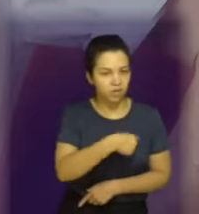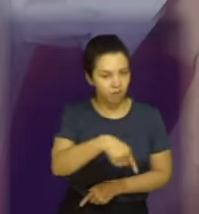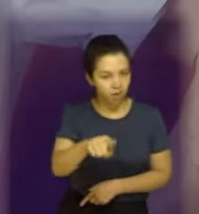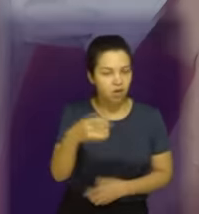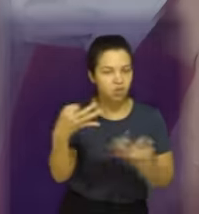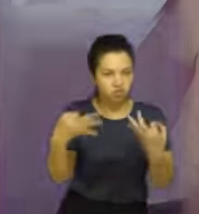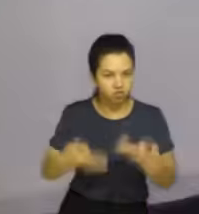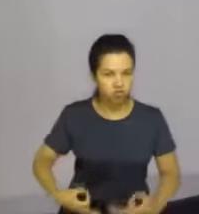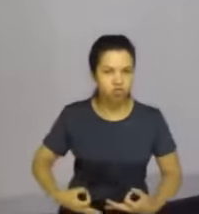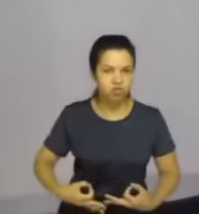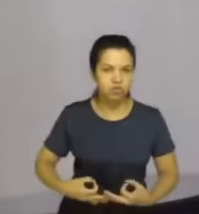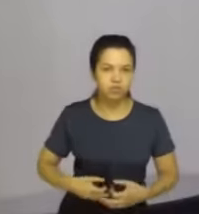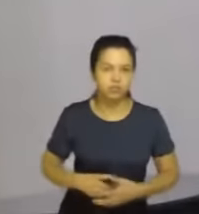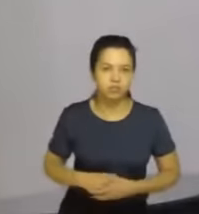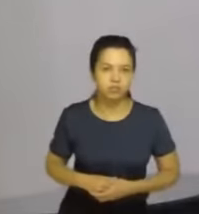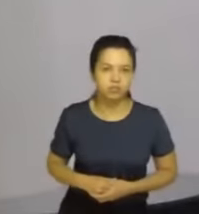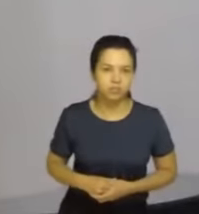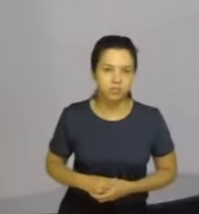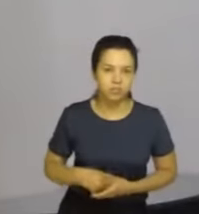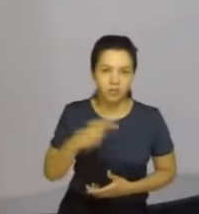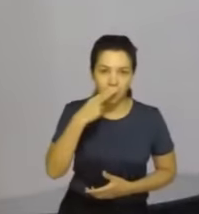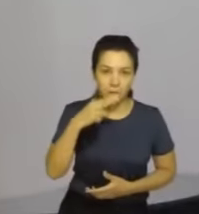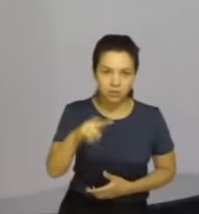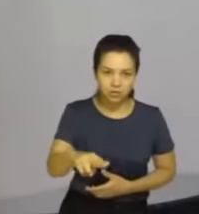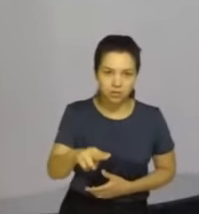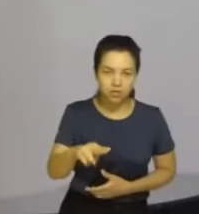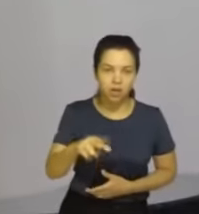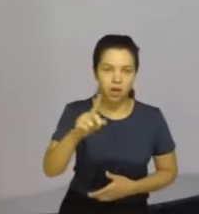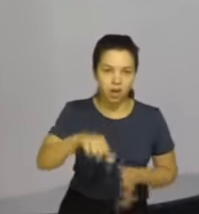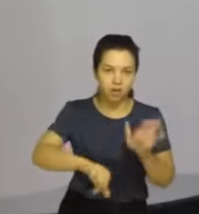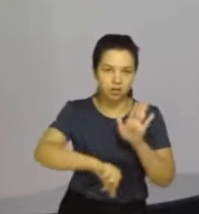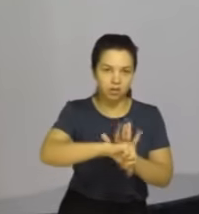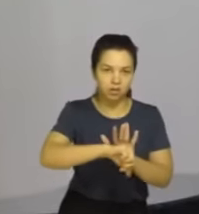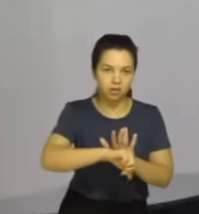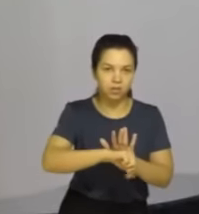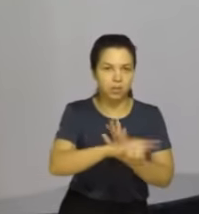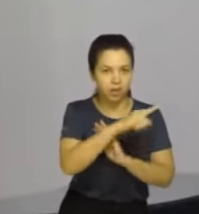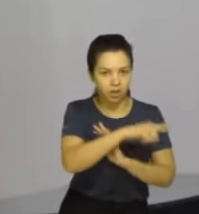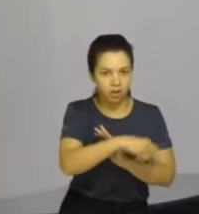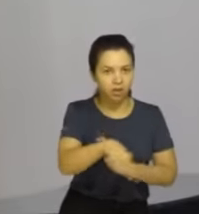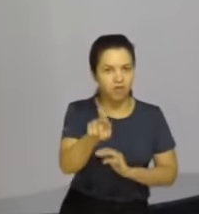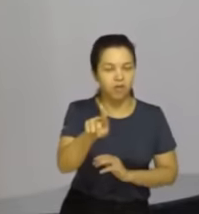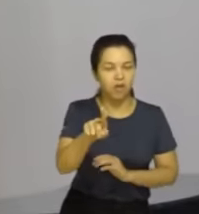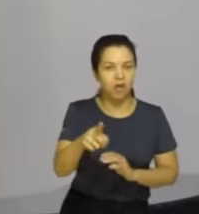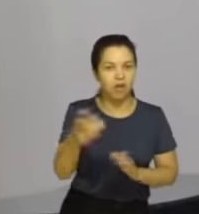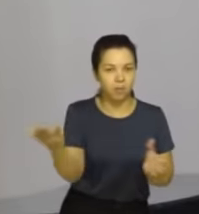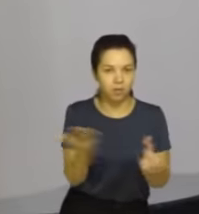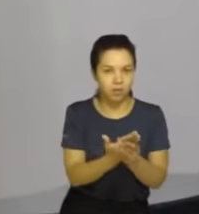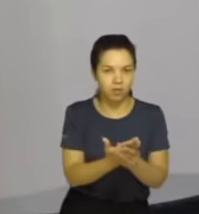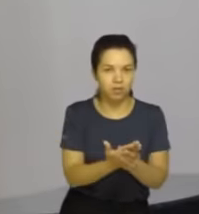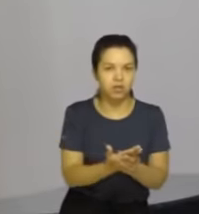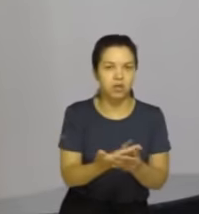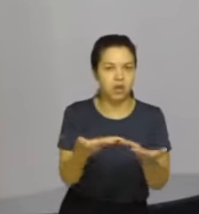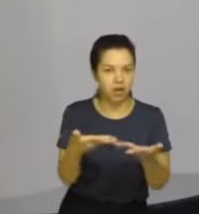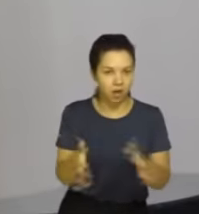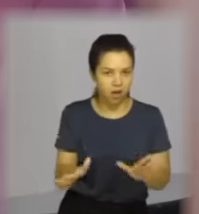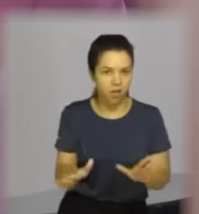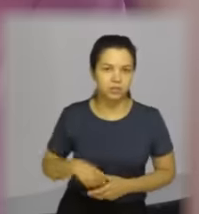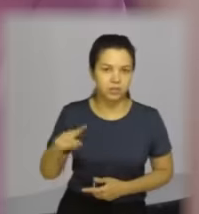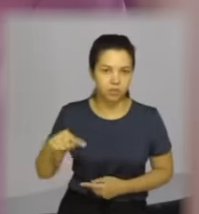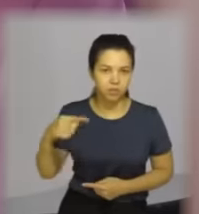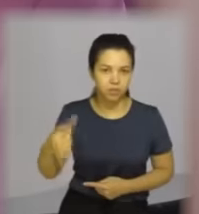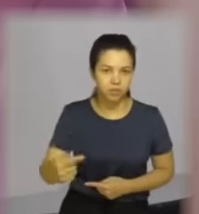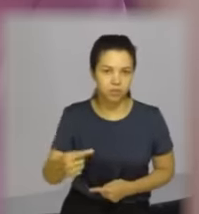ele fez. Porque nazismo é crime. Então, um jornalista que está entrando no processo. Já vamos abrir uma queixa-crime contra ele essa